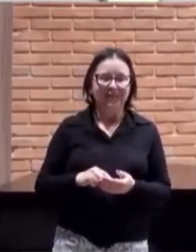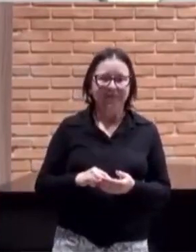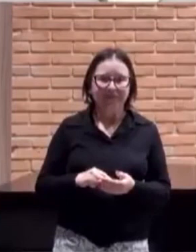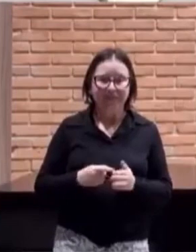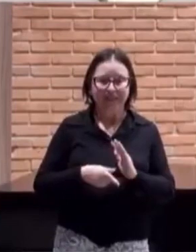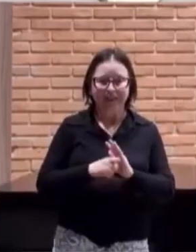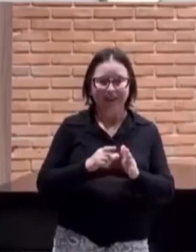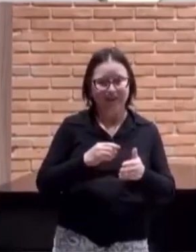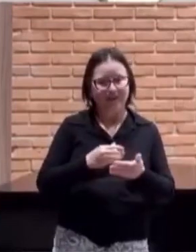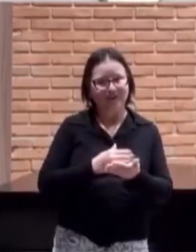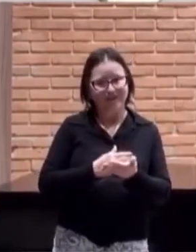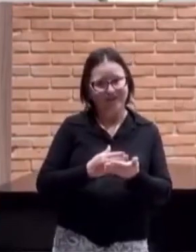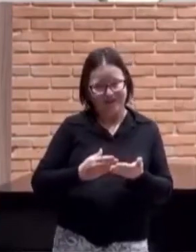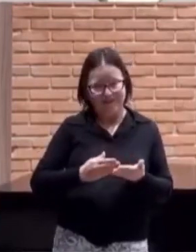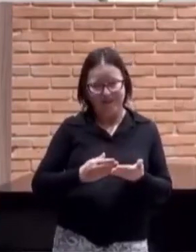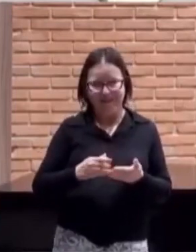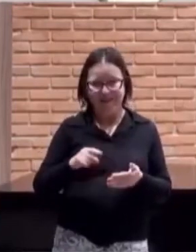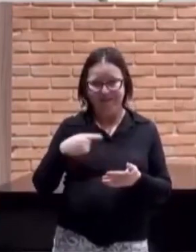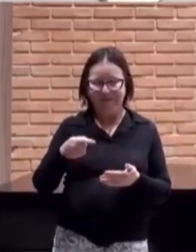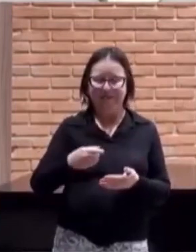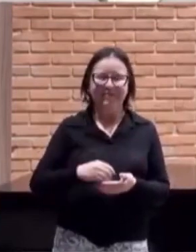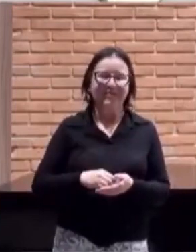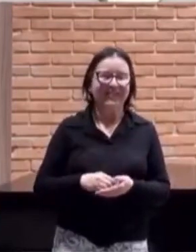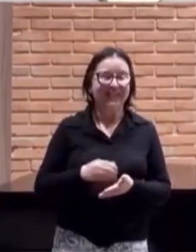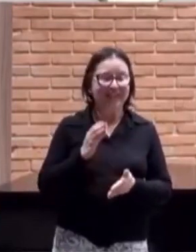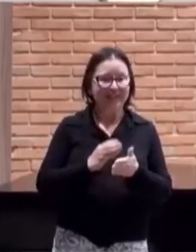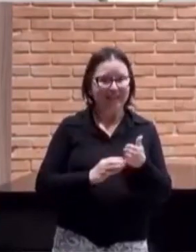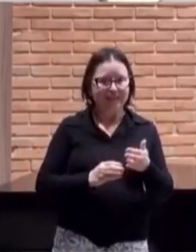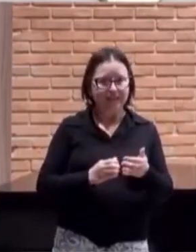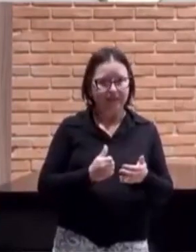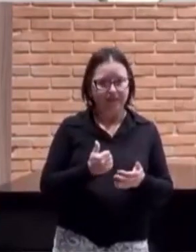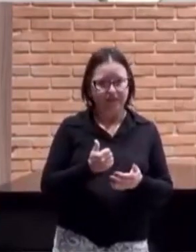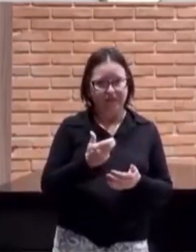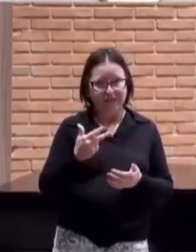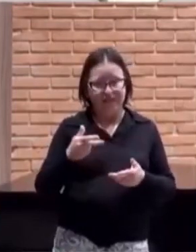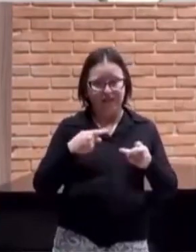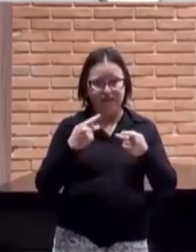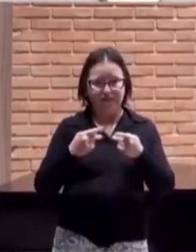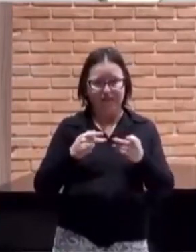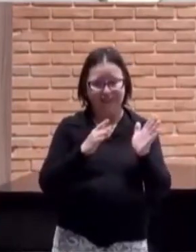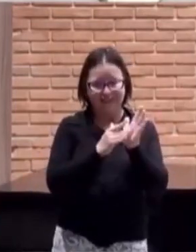13 fala da Jesus na ceia,